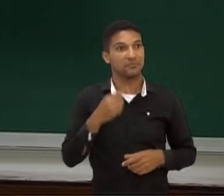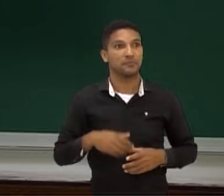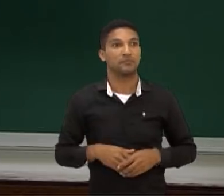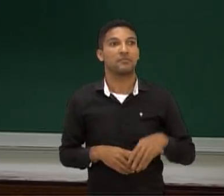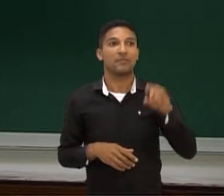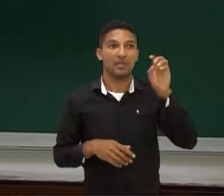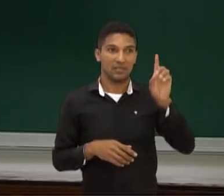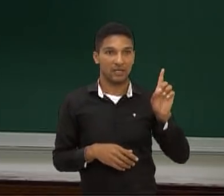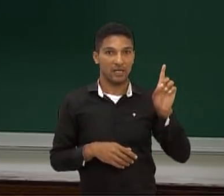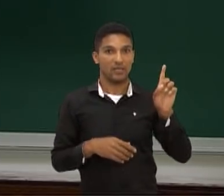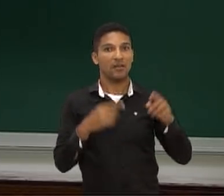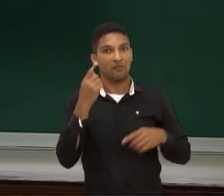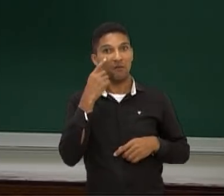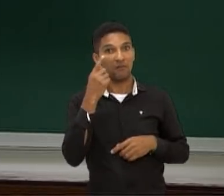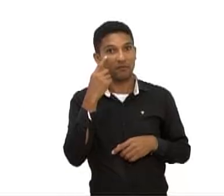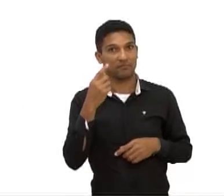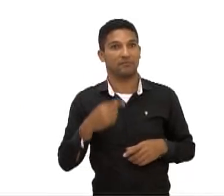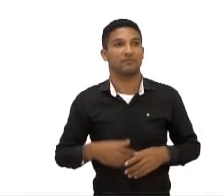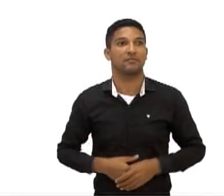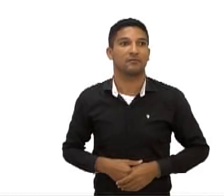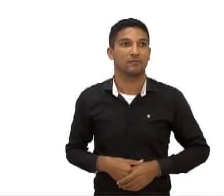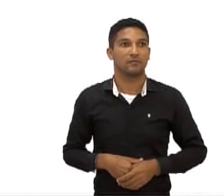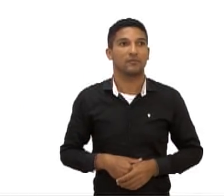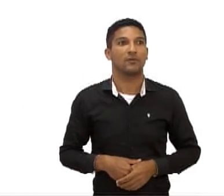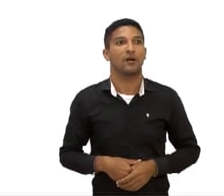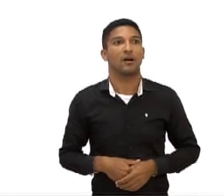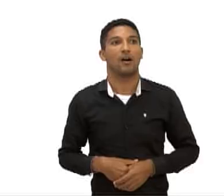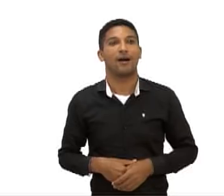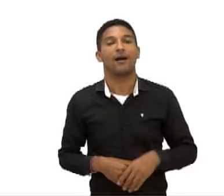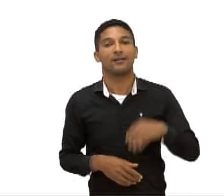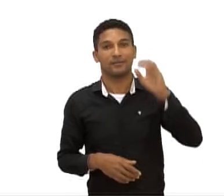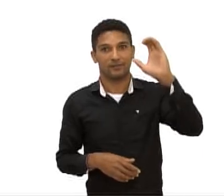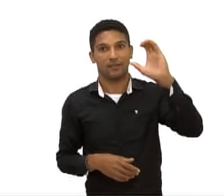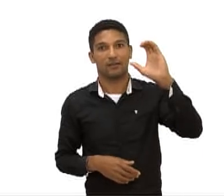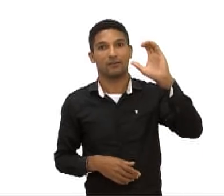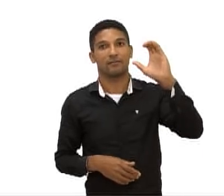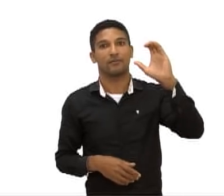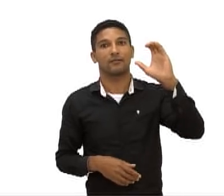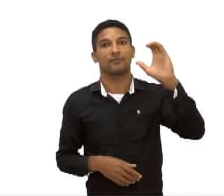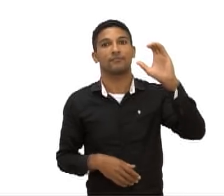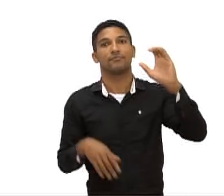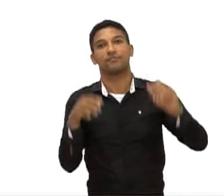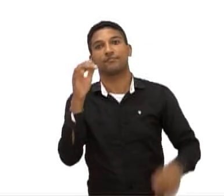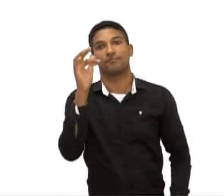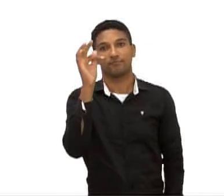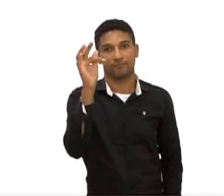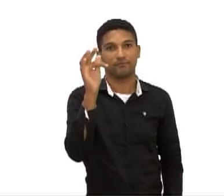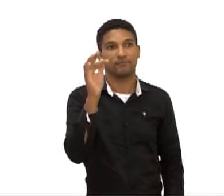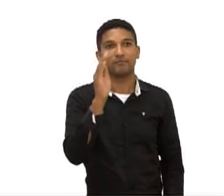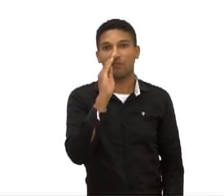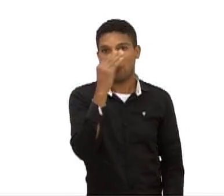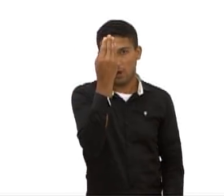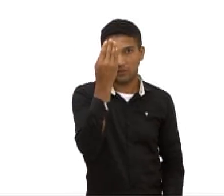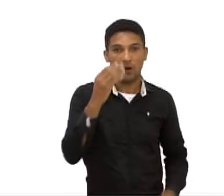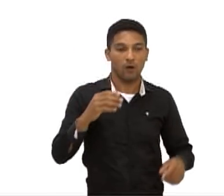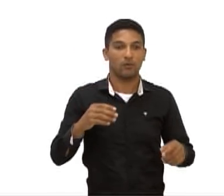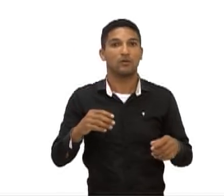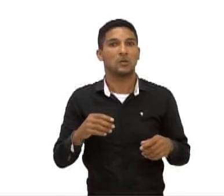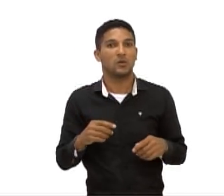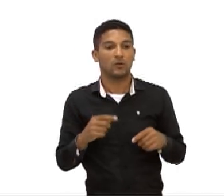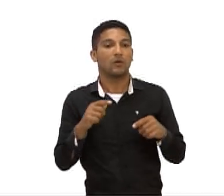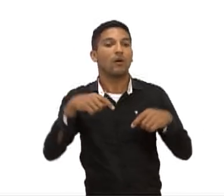outro lado? Vamos ver essas respostas? Então, pessoal, olha só, os polígonos regulares, eles podem conter linhas curvas? Não, né? As